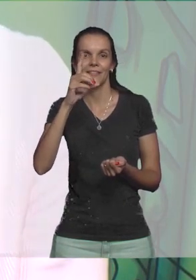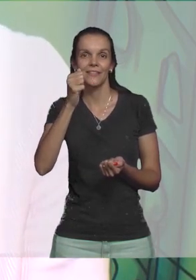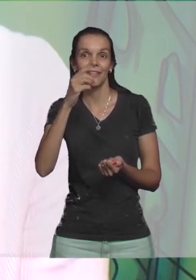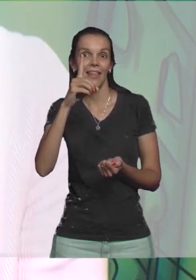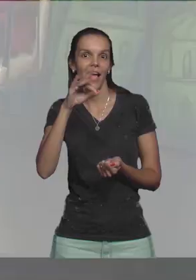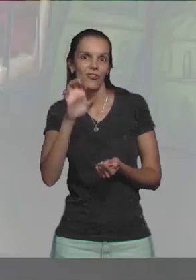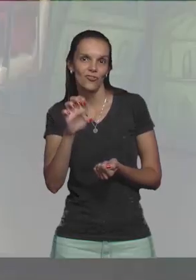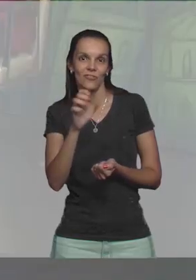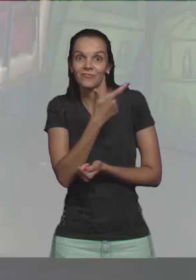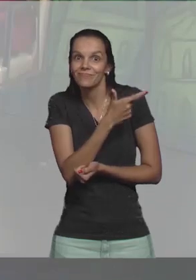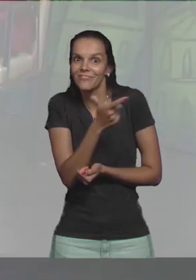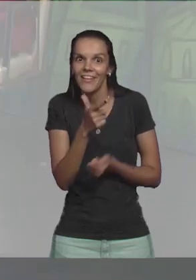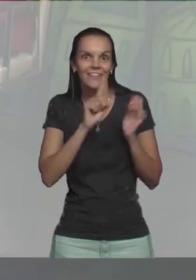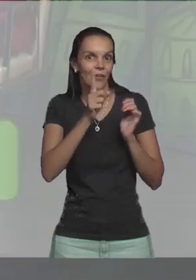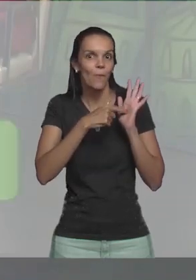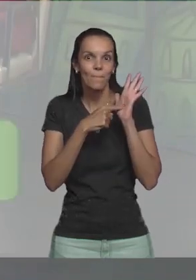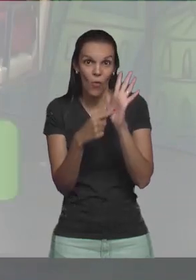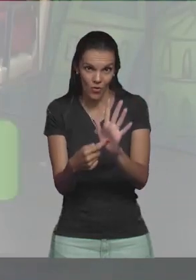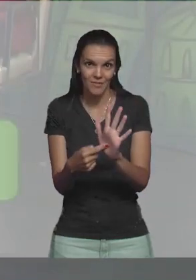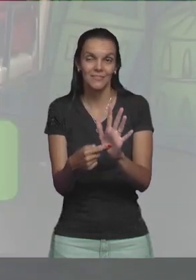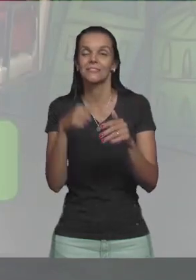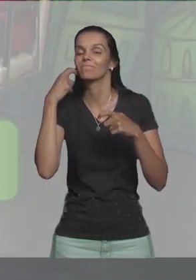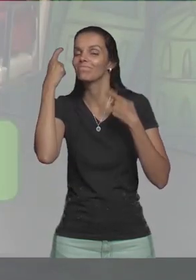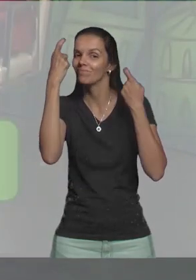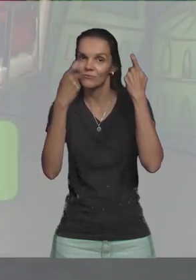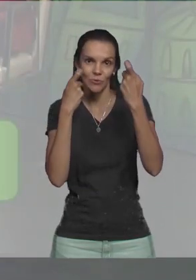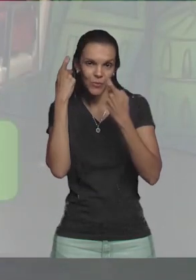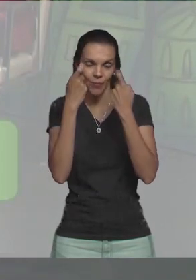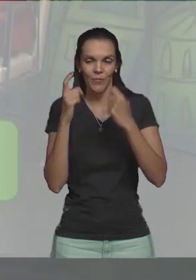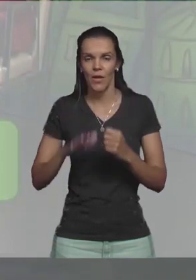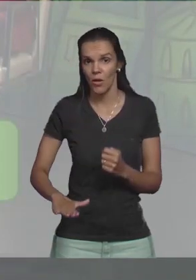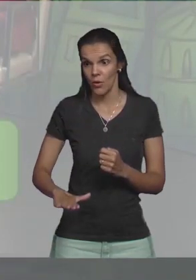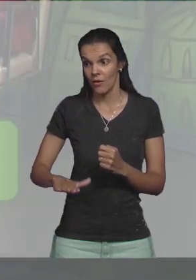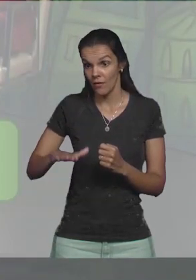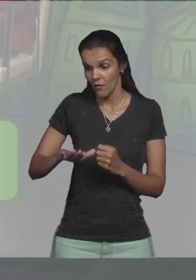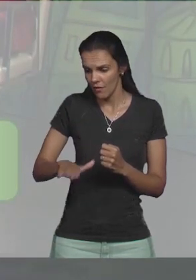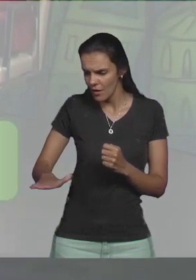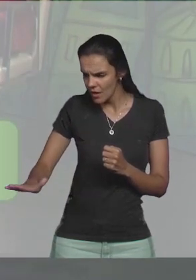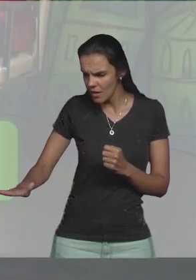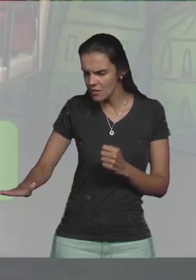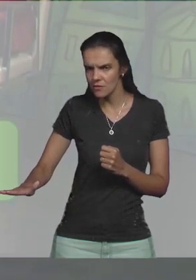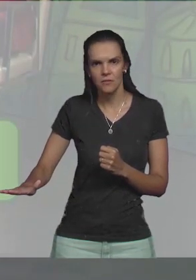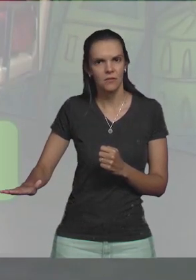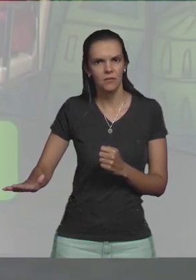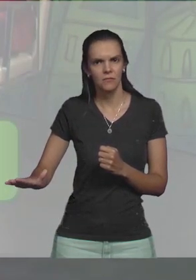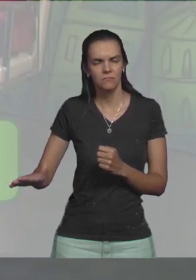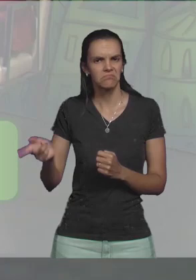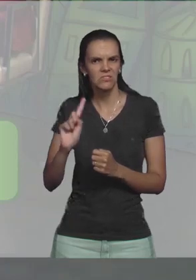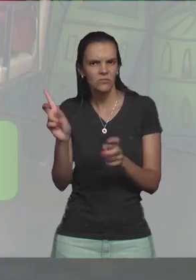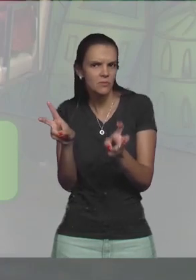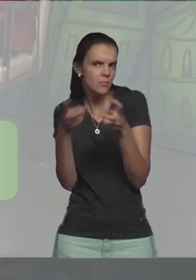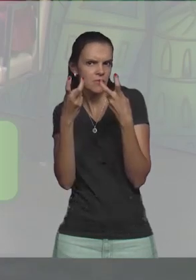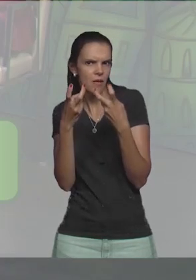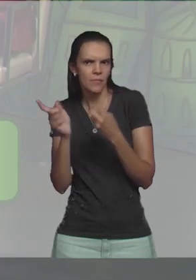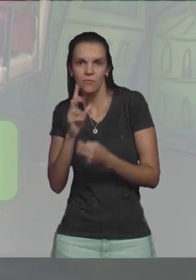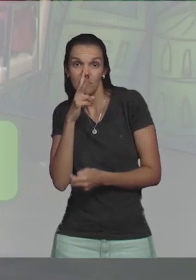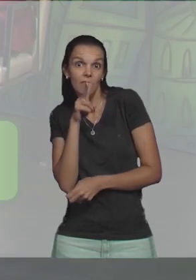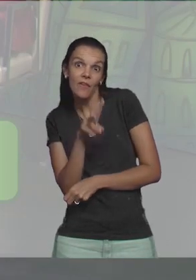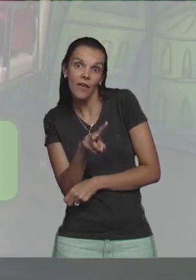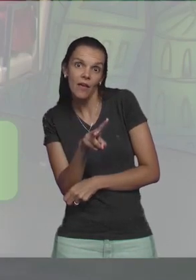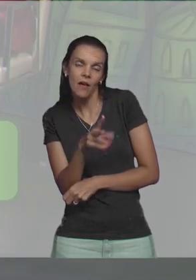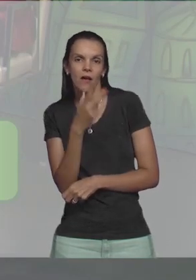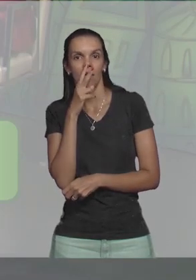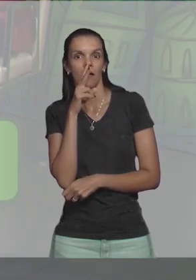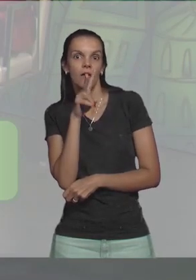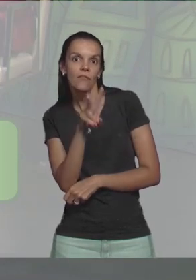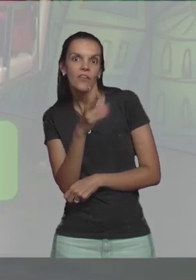ter um espelho. Isso é muito preocupante. Porque uma criança que se olha, bom, eu não estou ali, sabe?